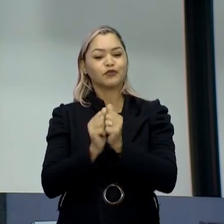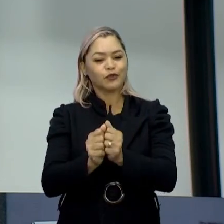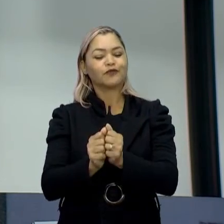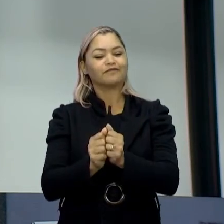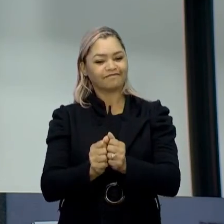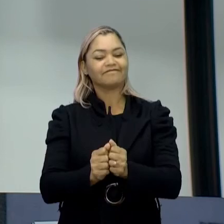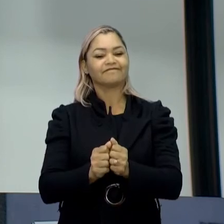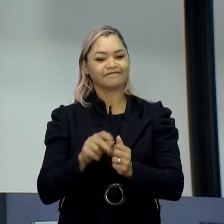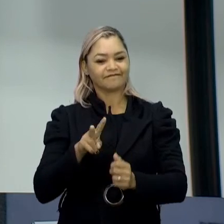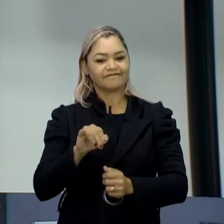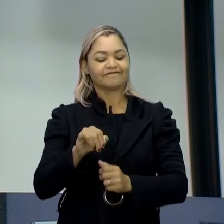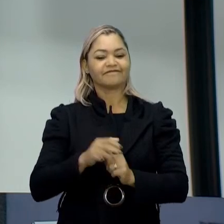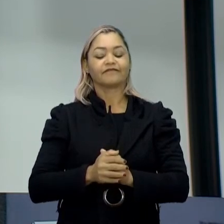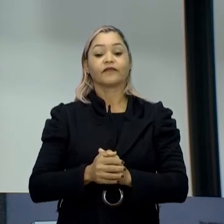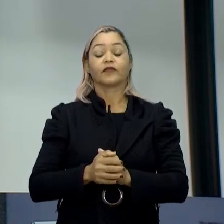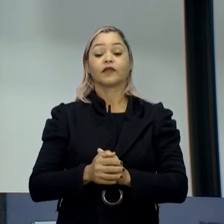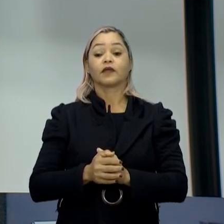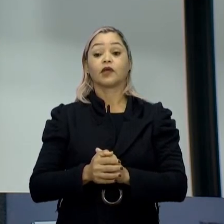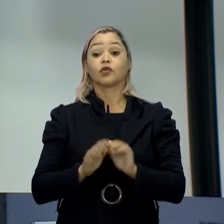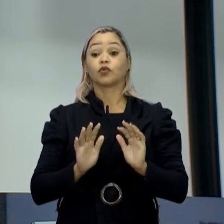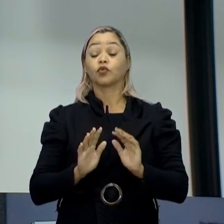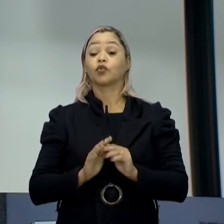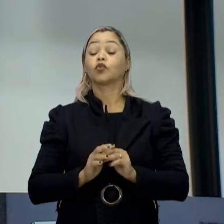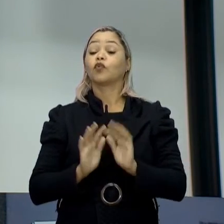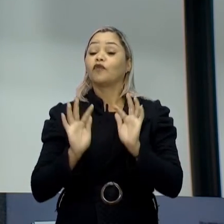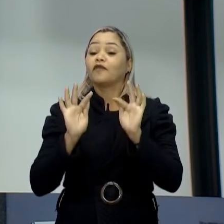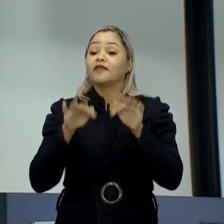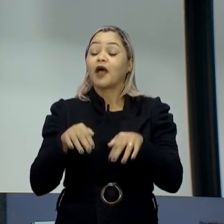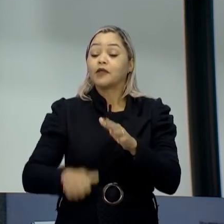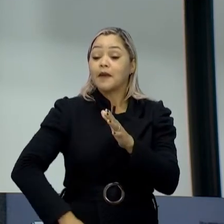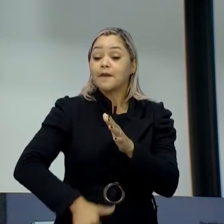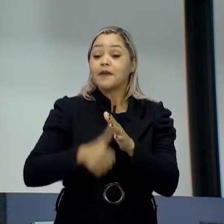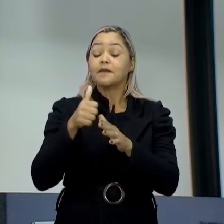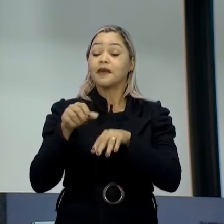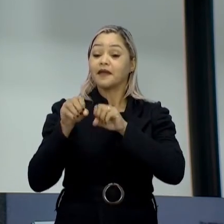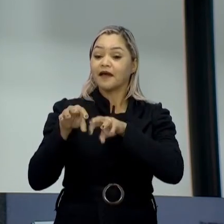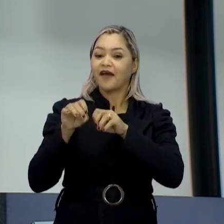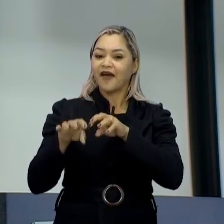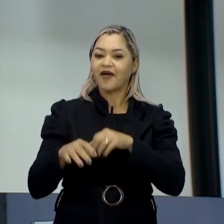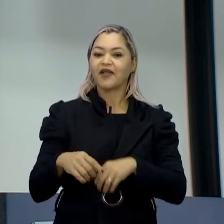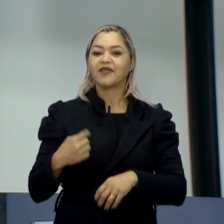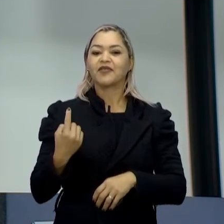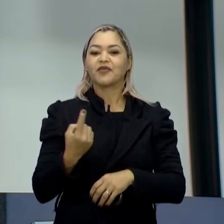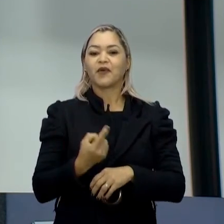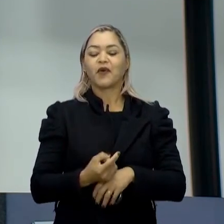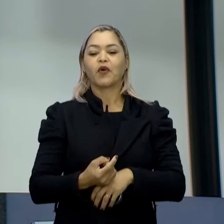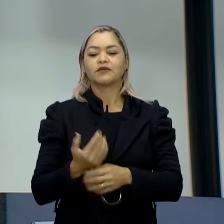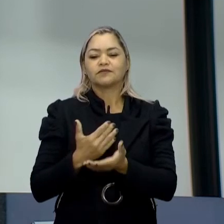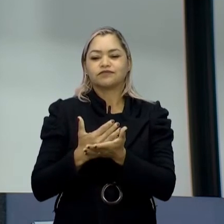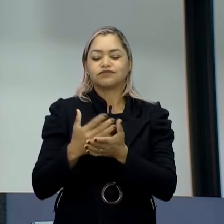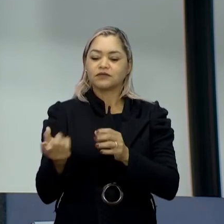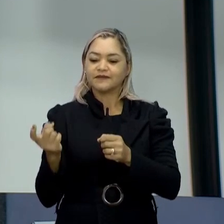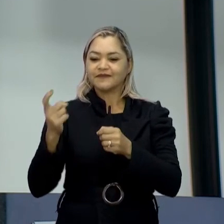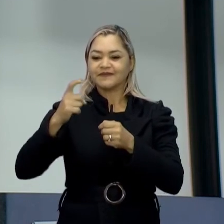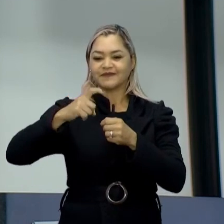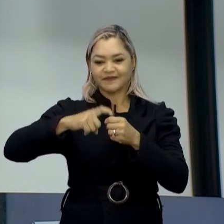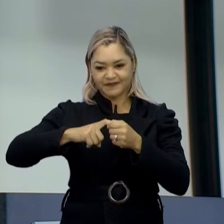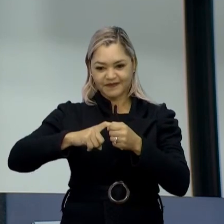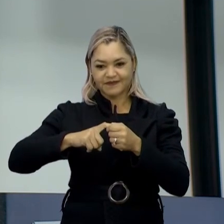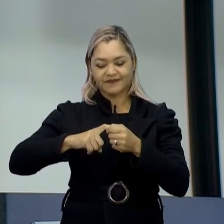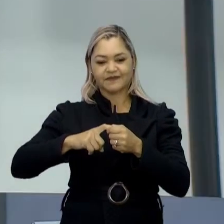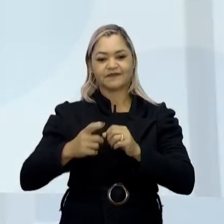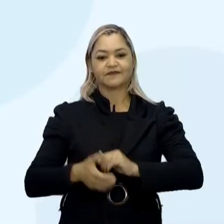chegando, então, ao final dessa primeira aula nossa, ceia aí, que é essa aula de retomada. E fica